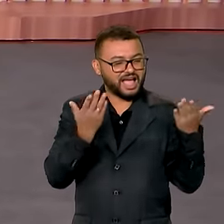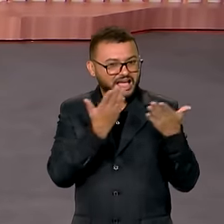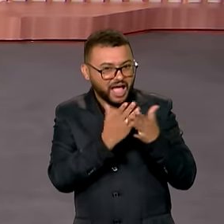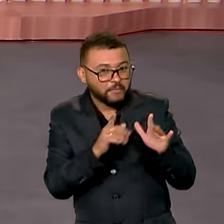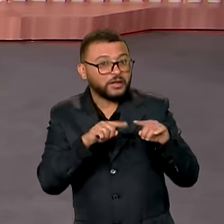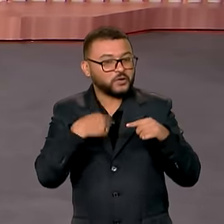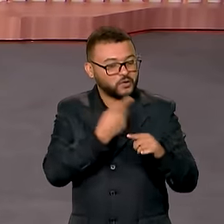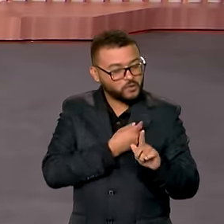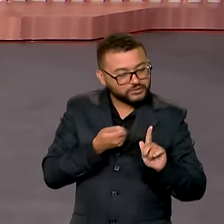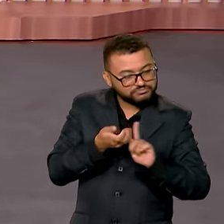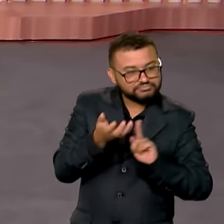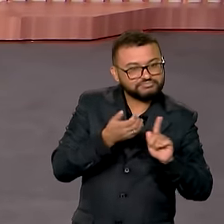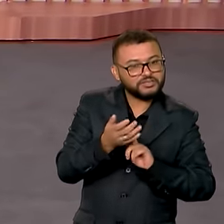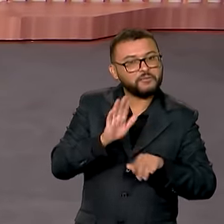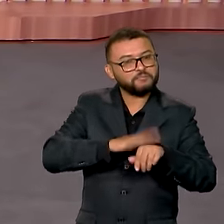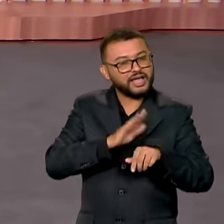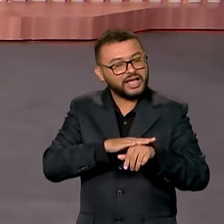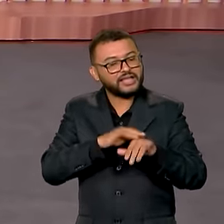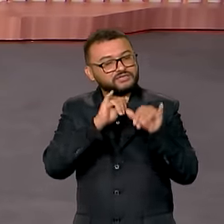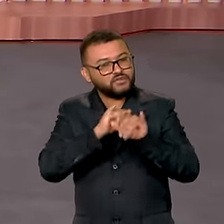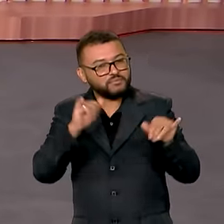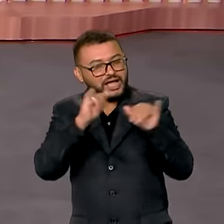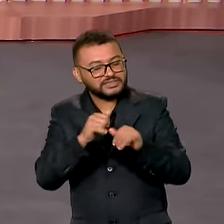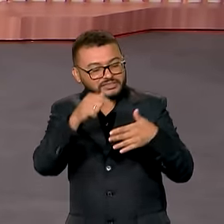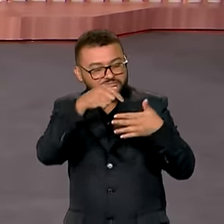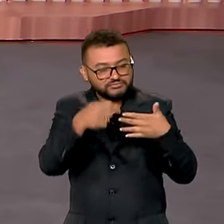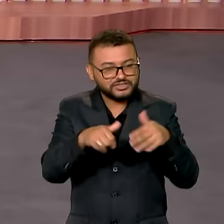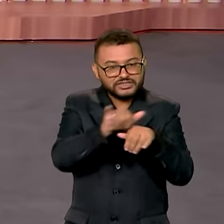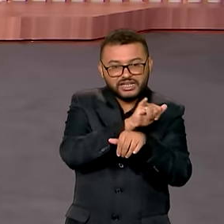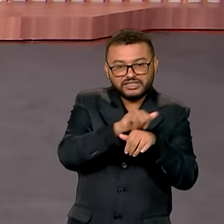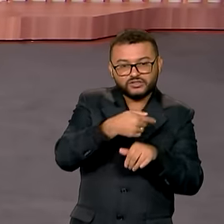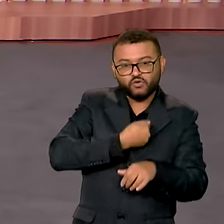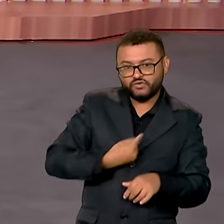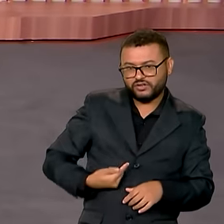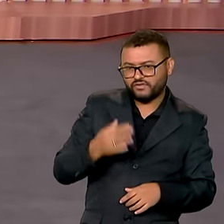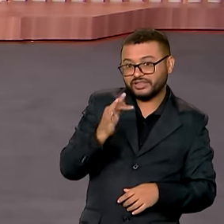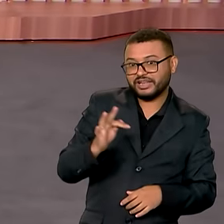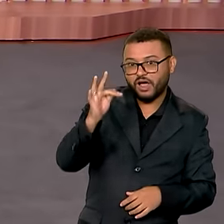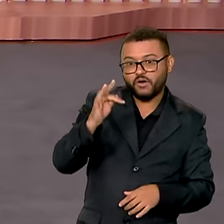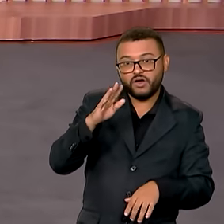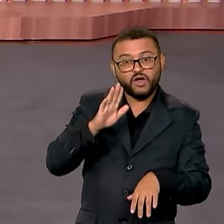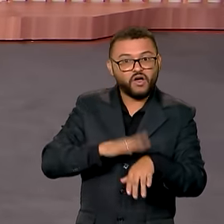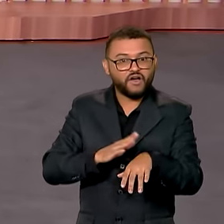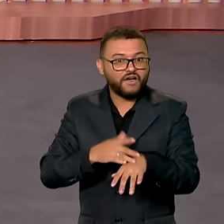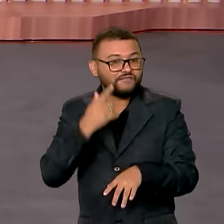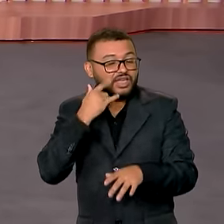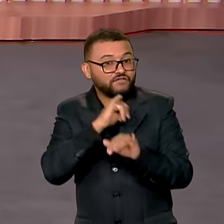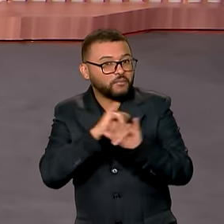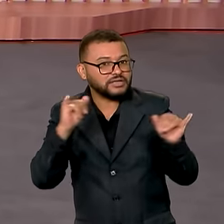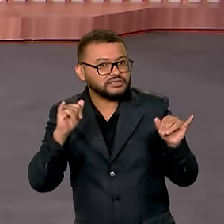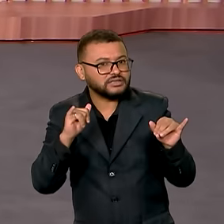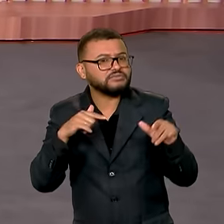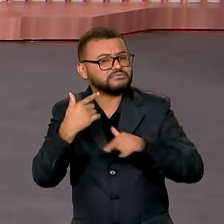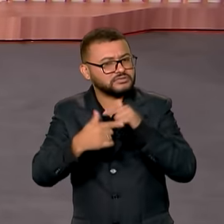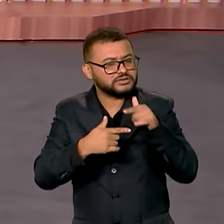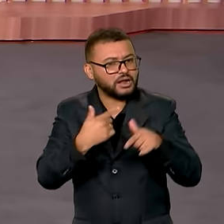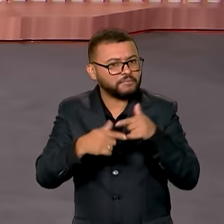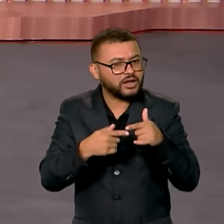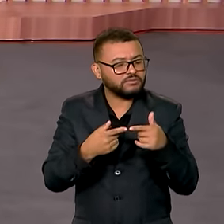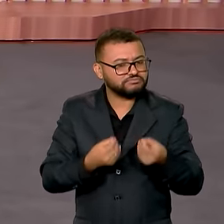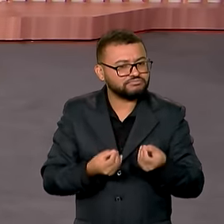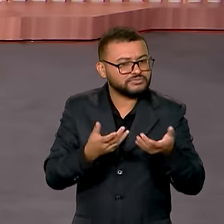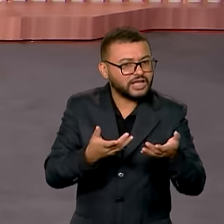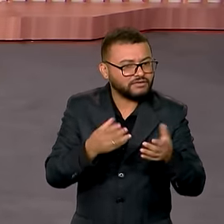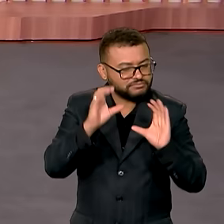GOV segue com a programação, mostrando todas as ações do governo federal, com eventos ao vivo, dicas e serviços para